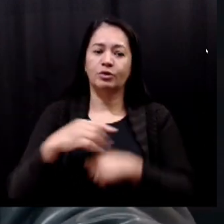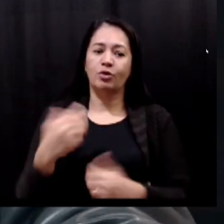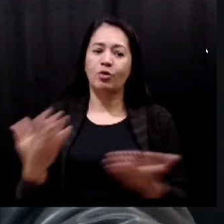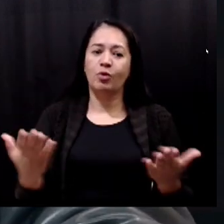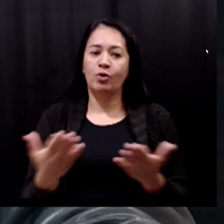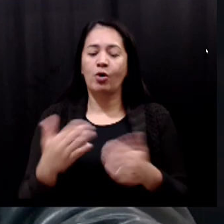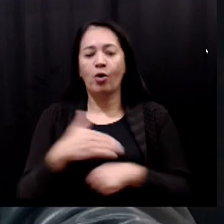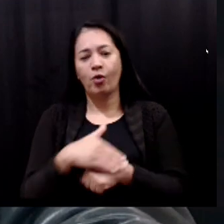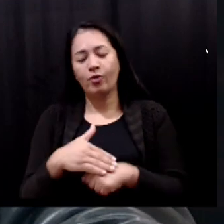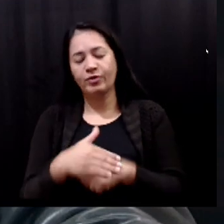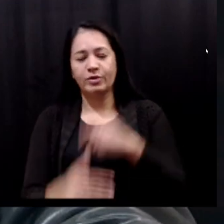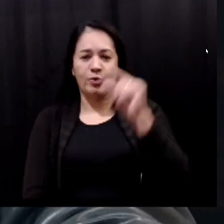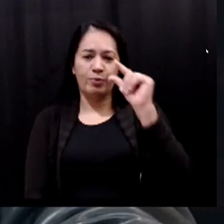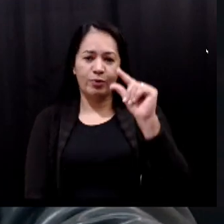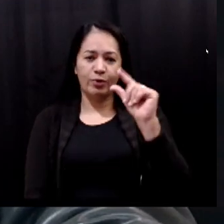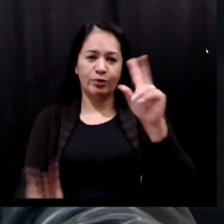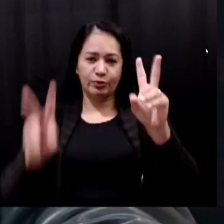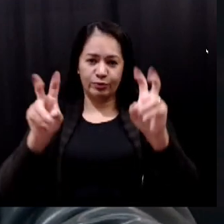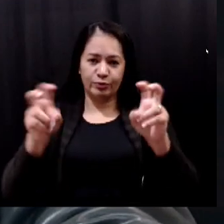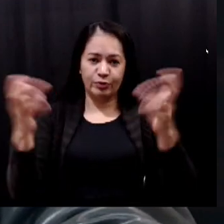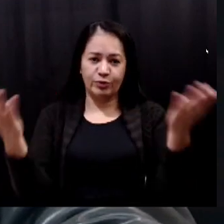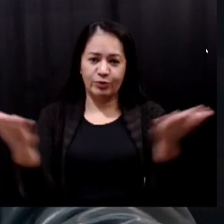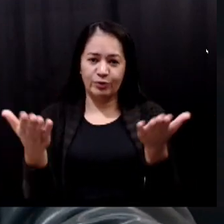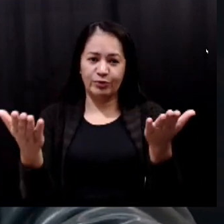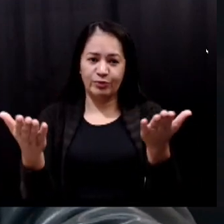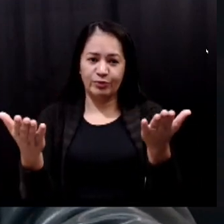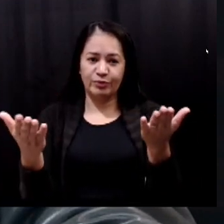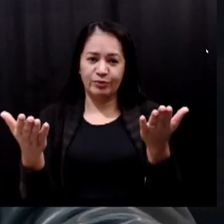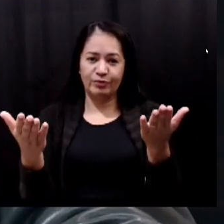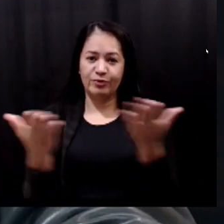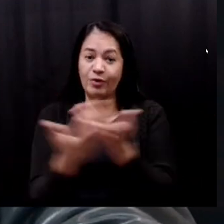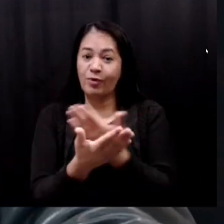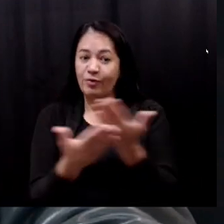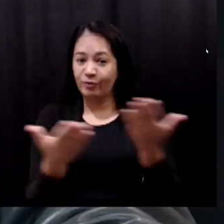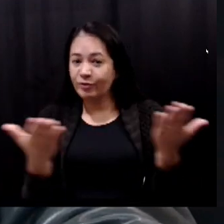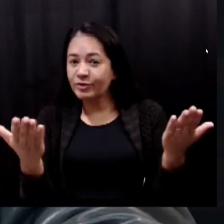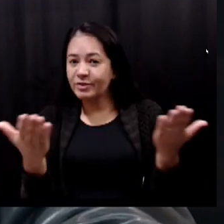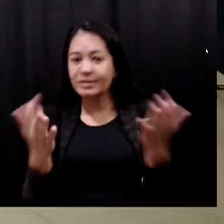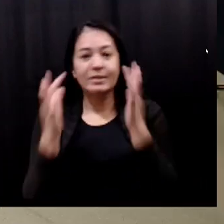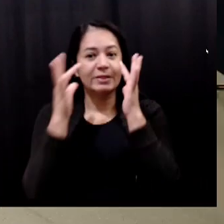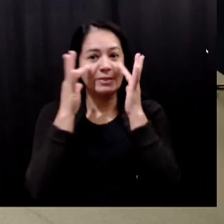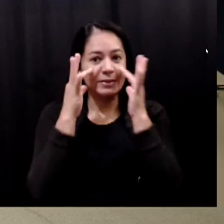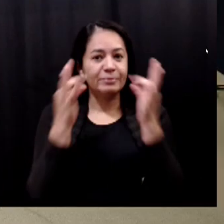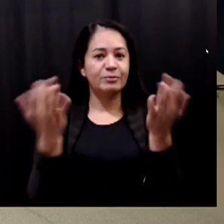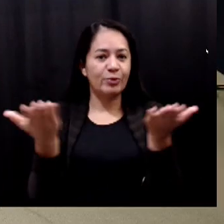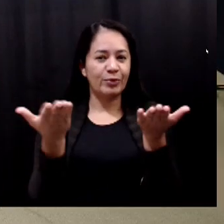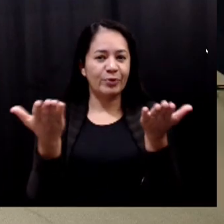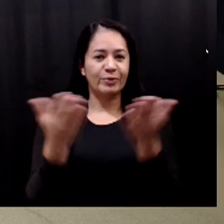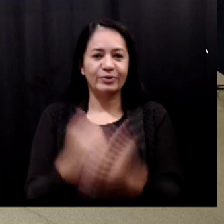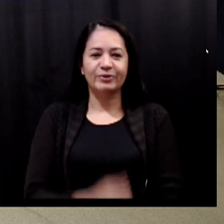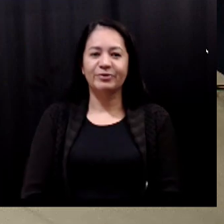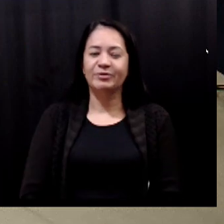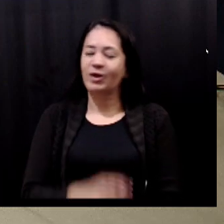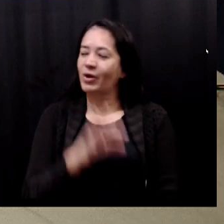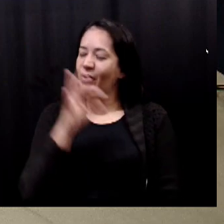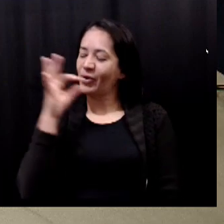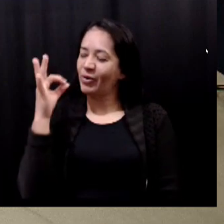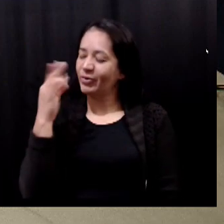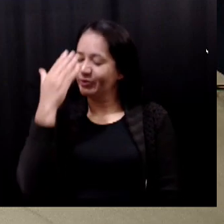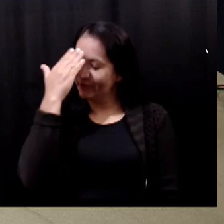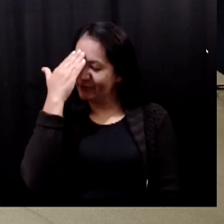pouquinho sobre isso com quem tiver interesse hoje. Muito bem, obrigada aos